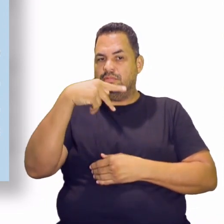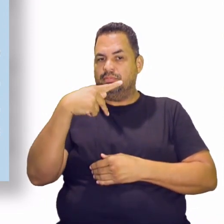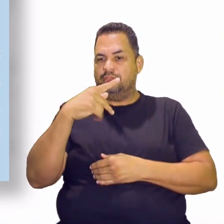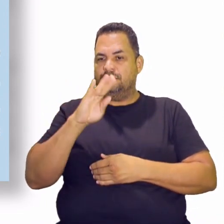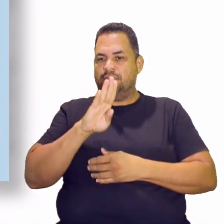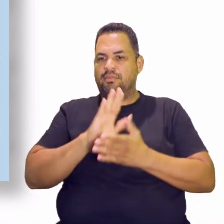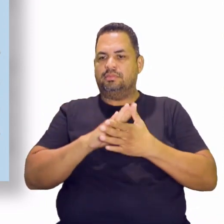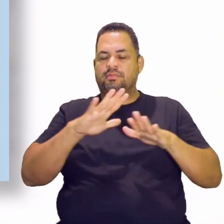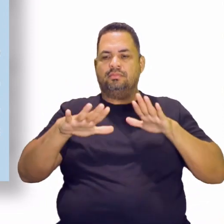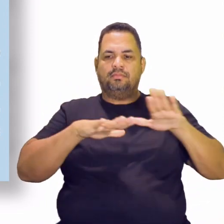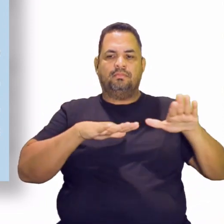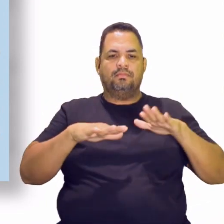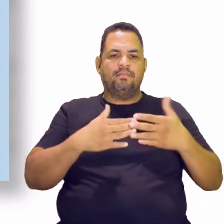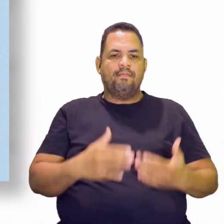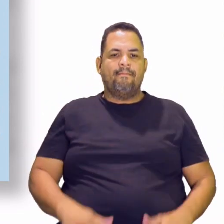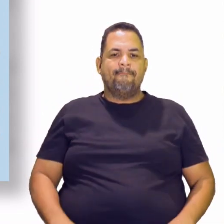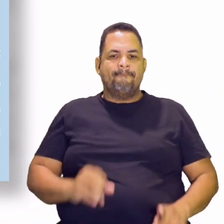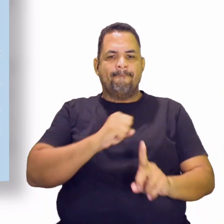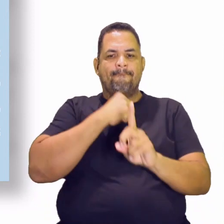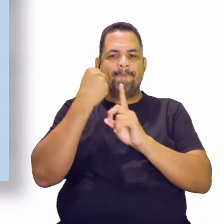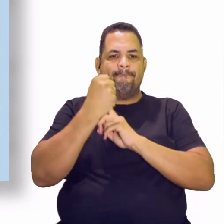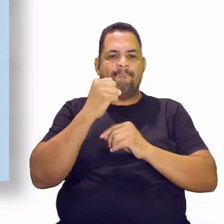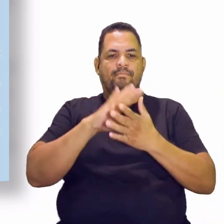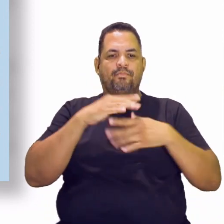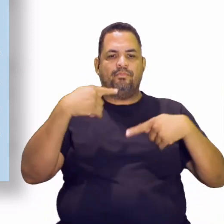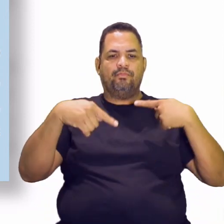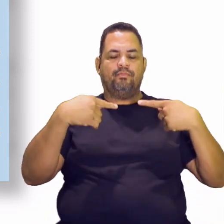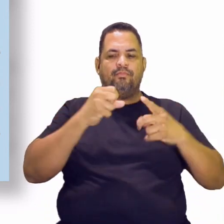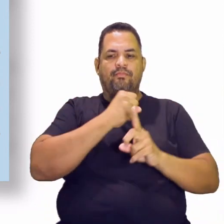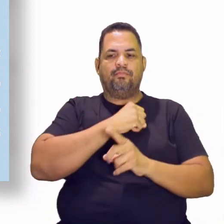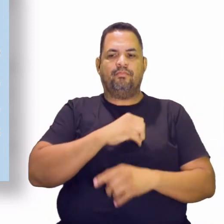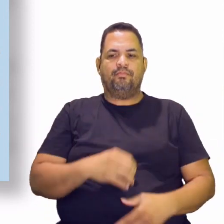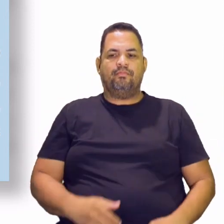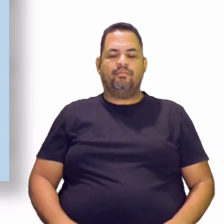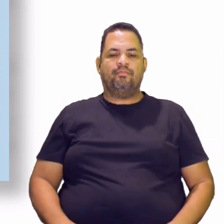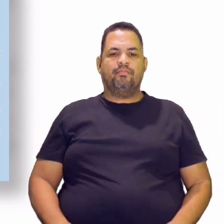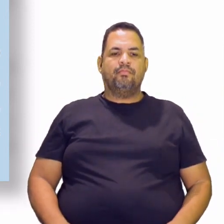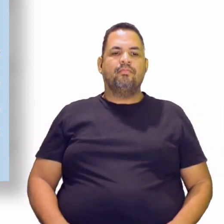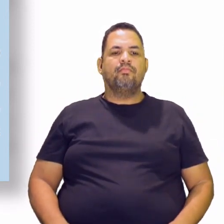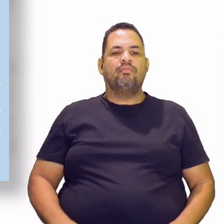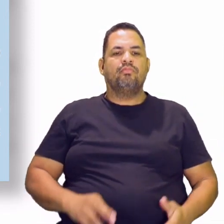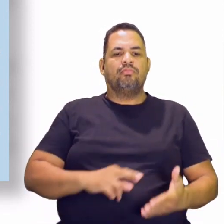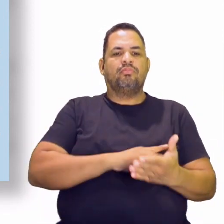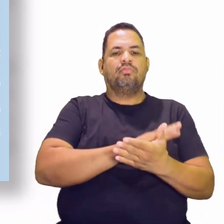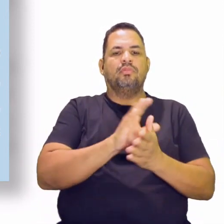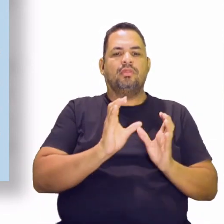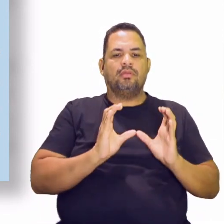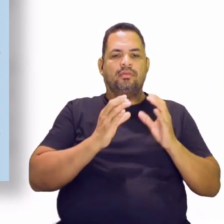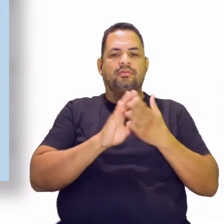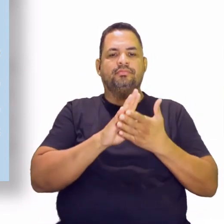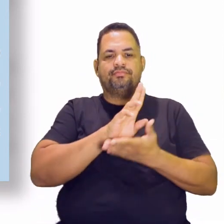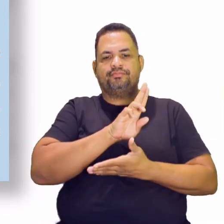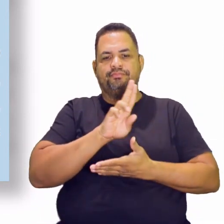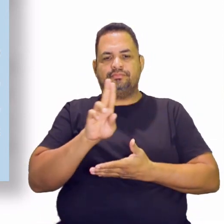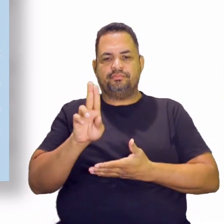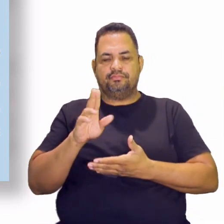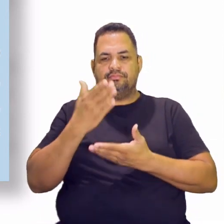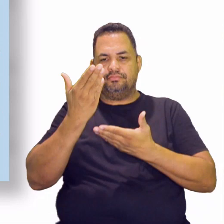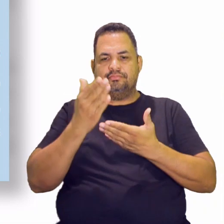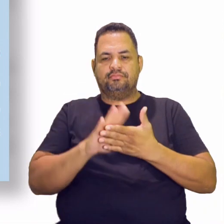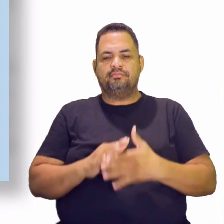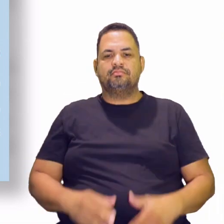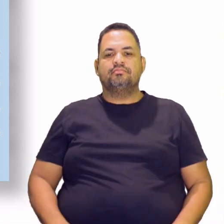esse movimento social e político. Então, queridos, foram muitos grupos que surgiram nesse